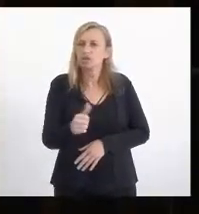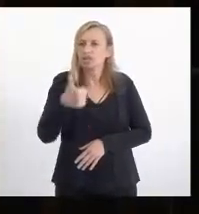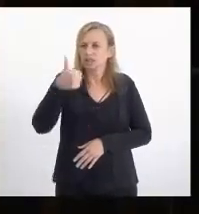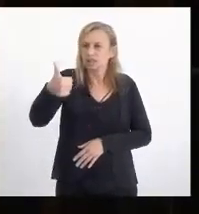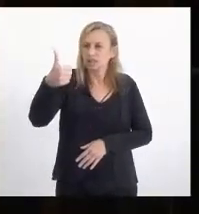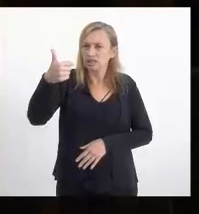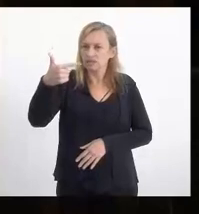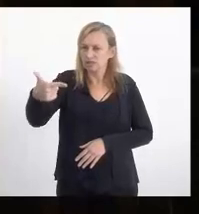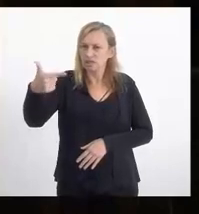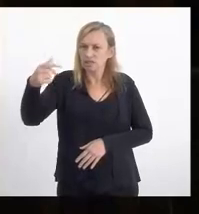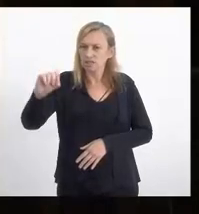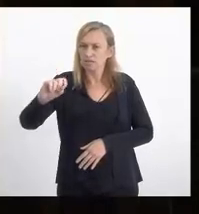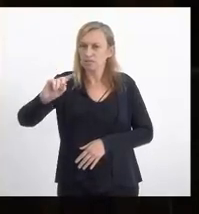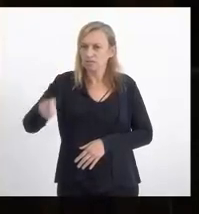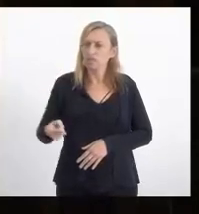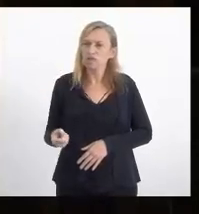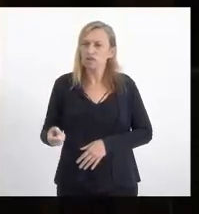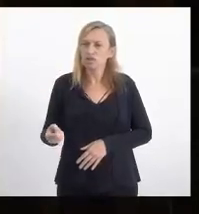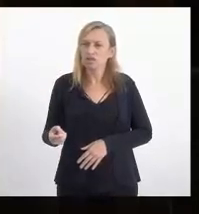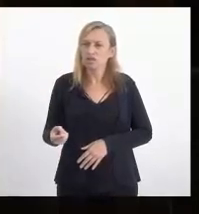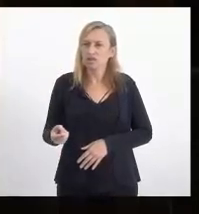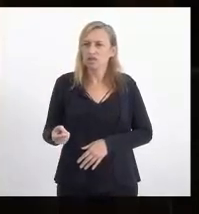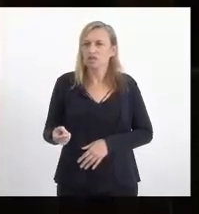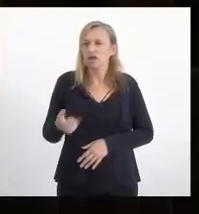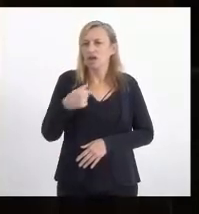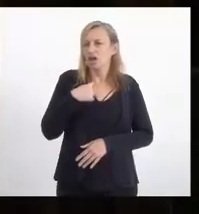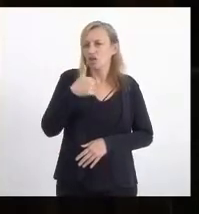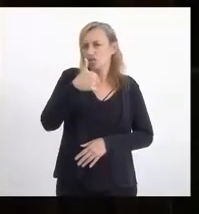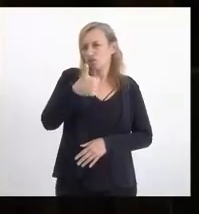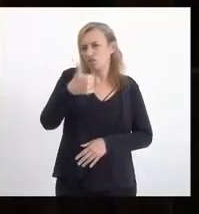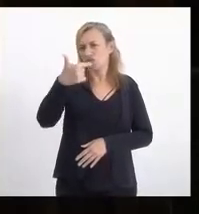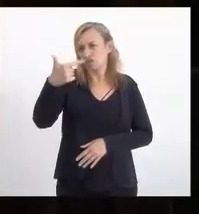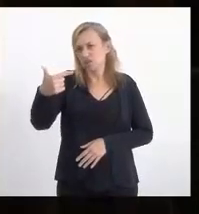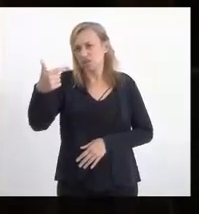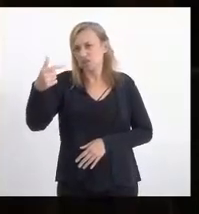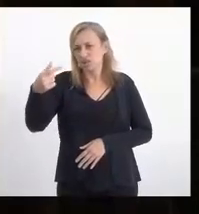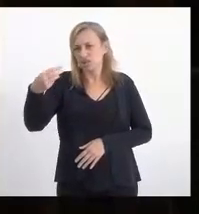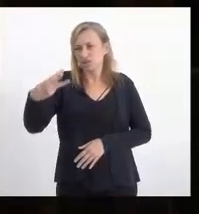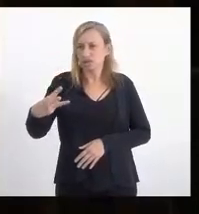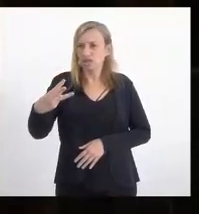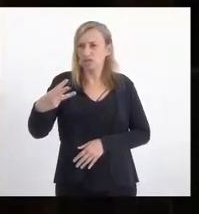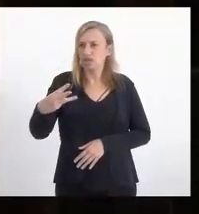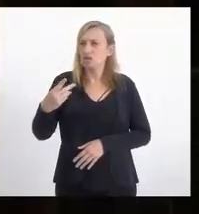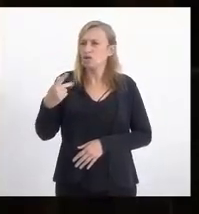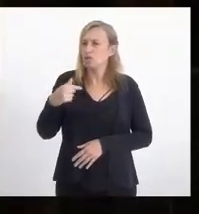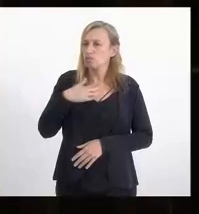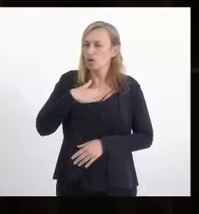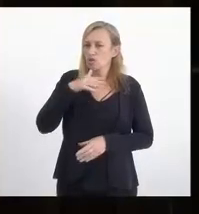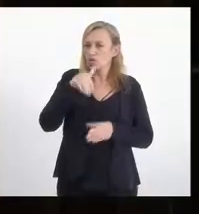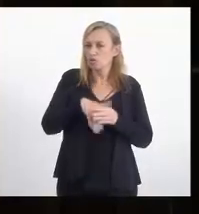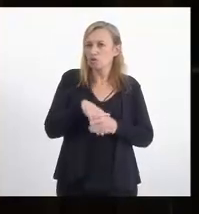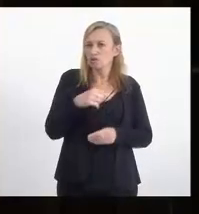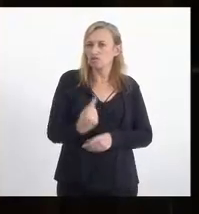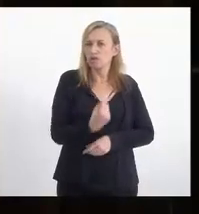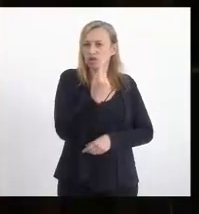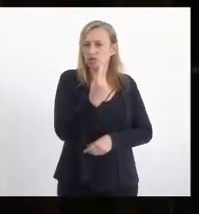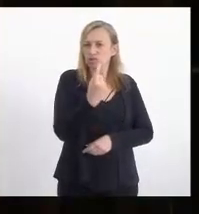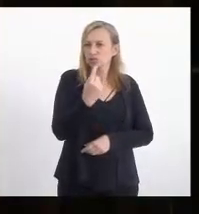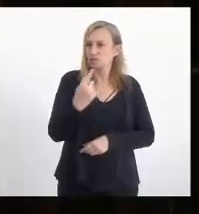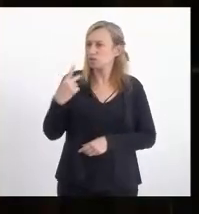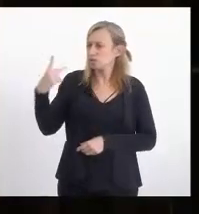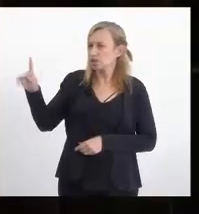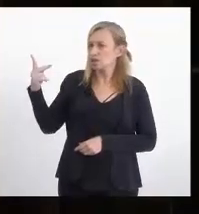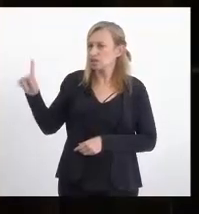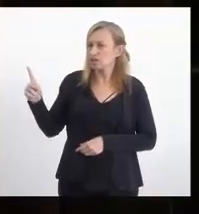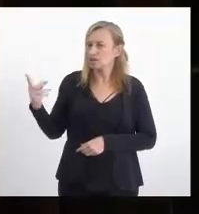120 mil votos 140 eu tive 23 mas aqui o meu voto vale um e o dele vale um